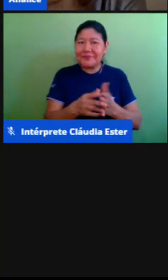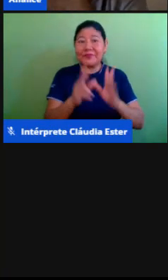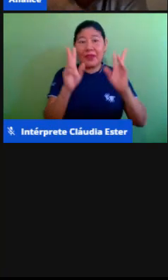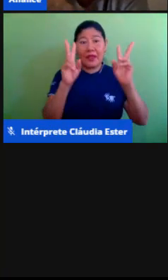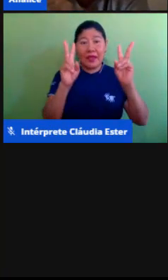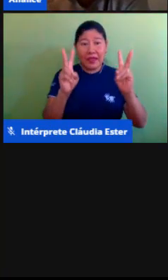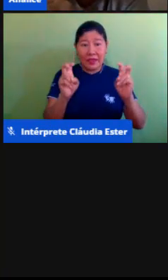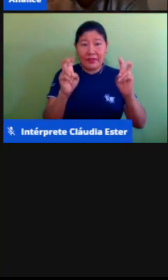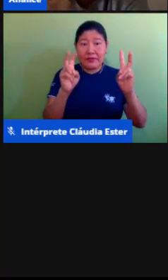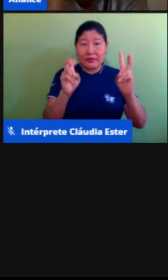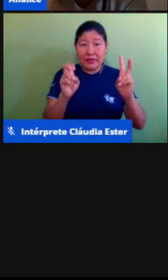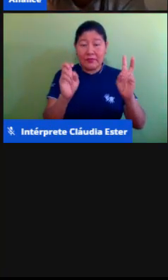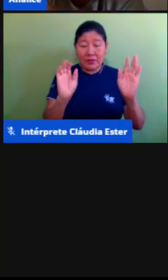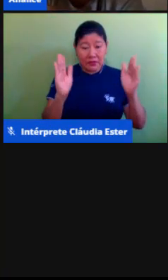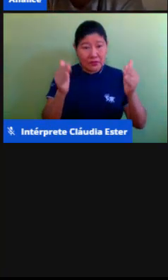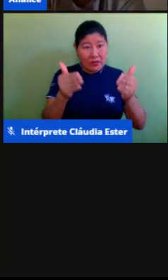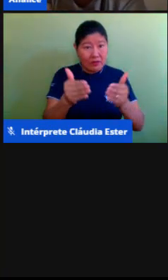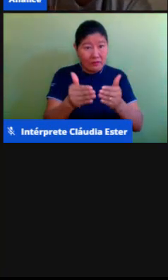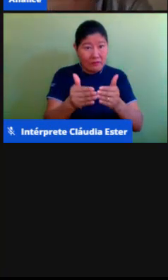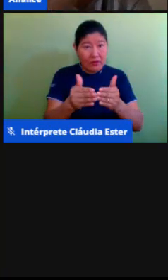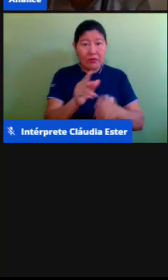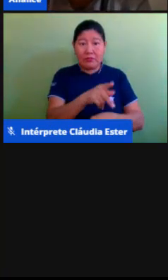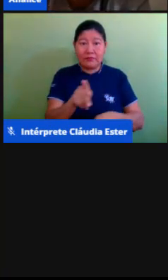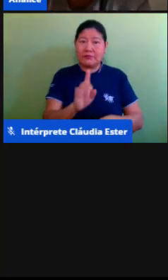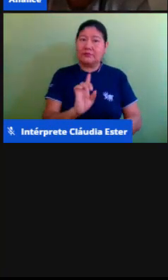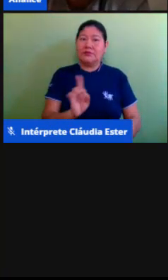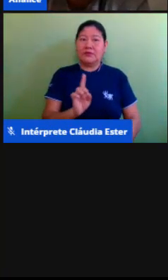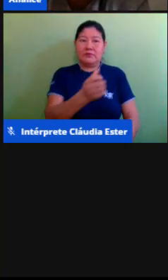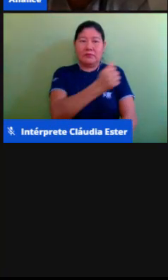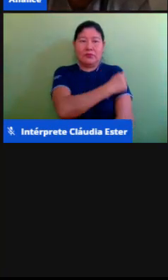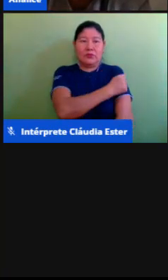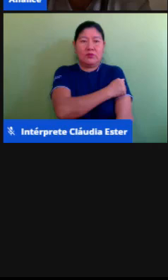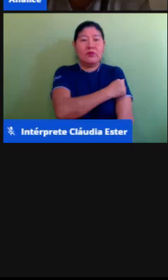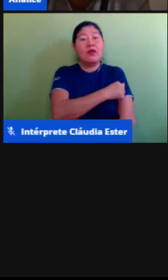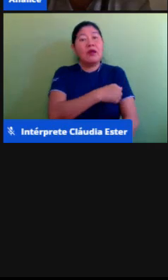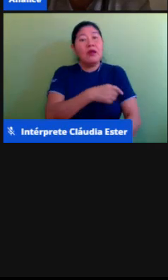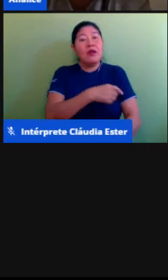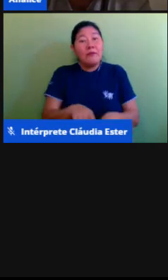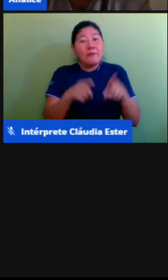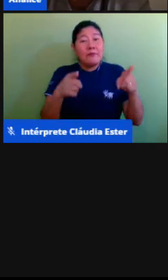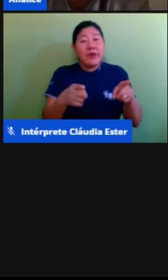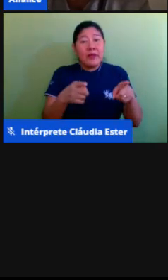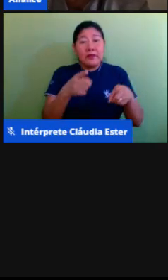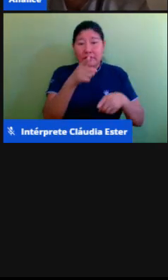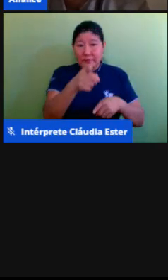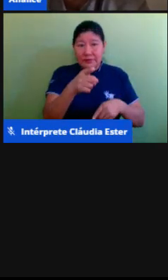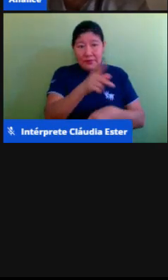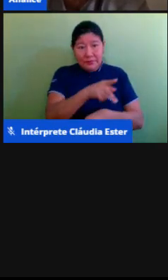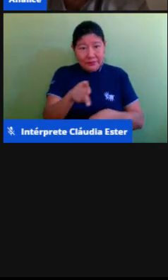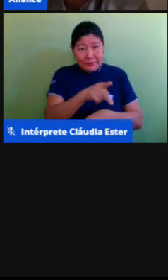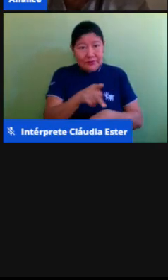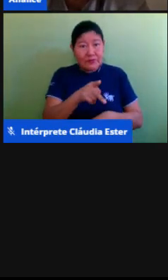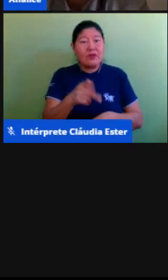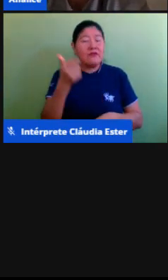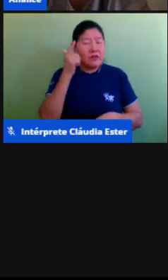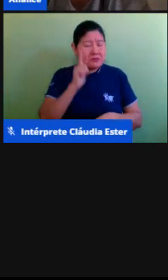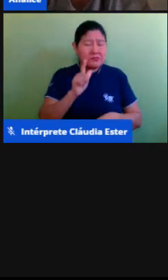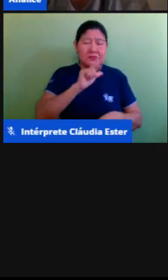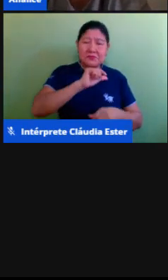o professor, tá bom? Não é para o aluno. Mas aí você, professor, depois o Bastazinho, ele vai mostrar para